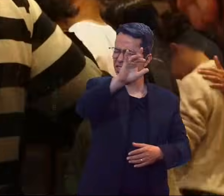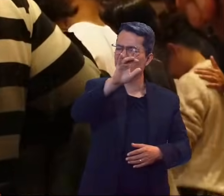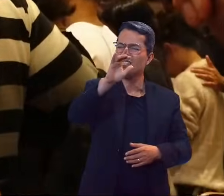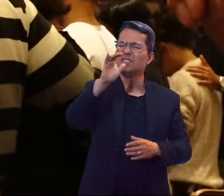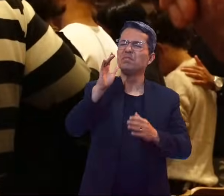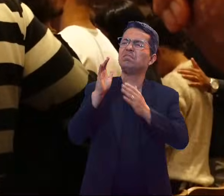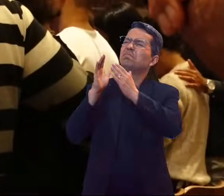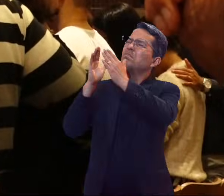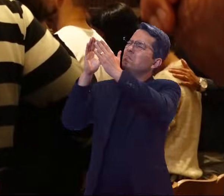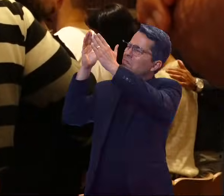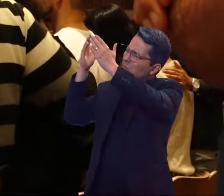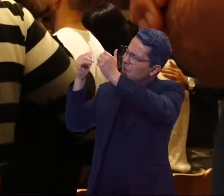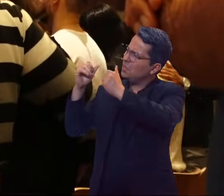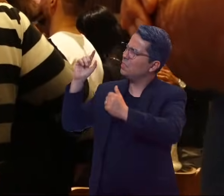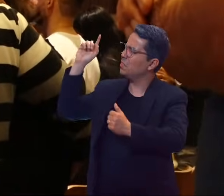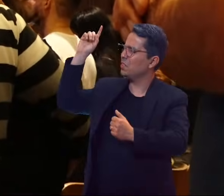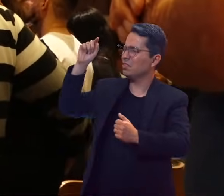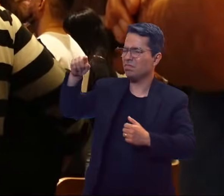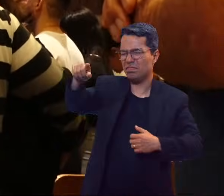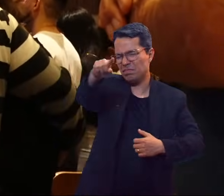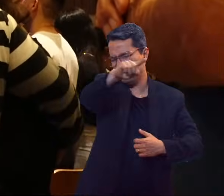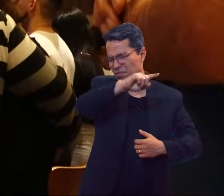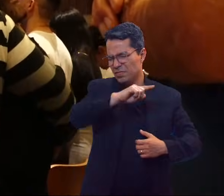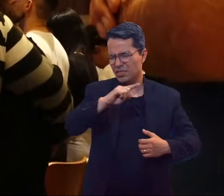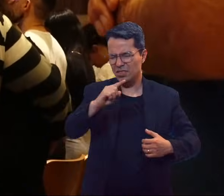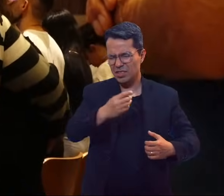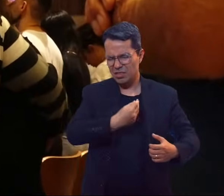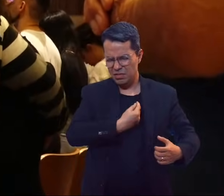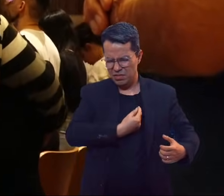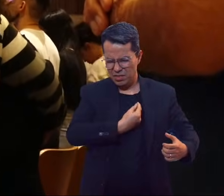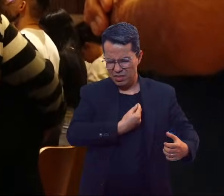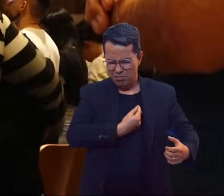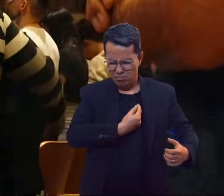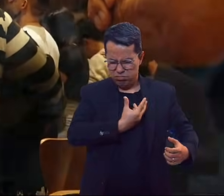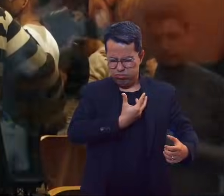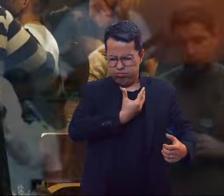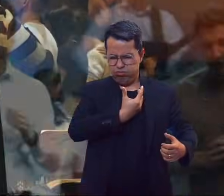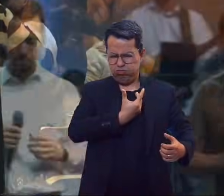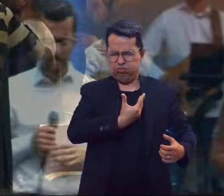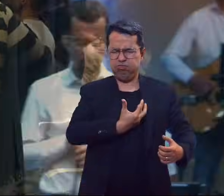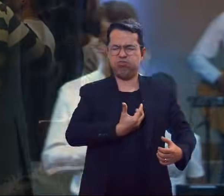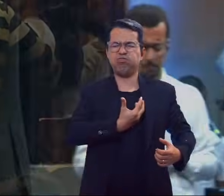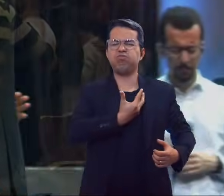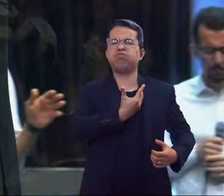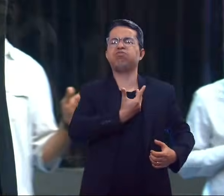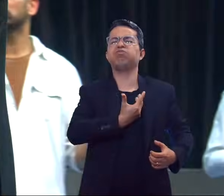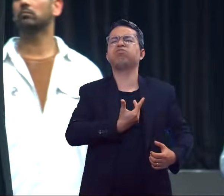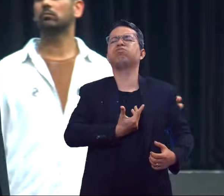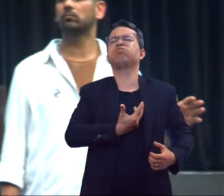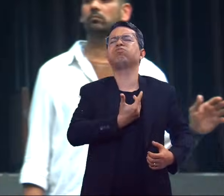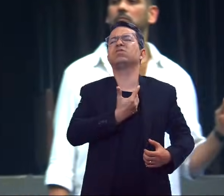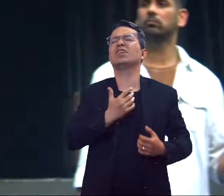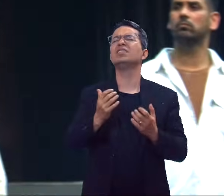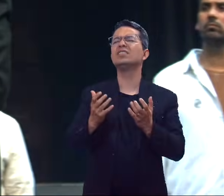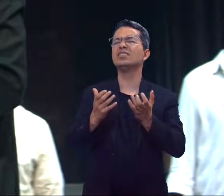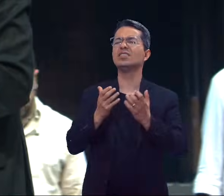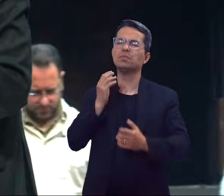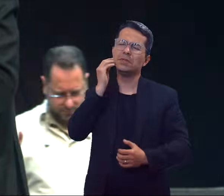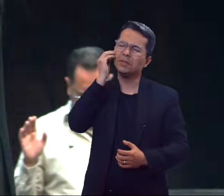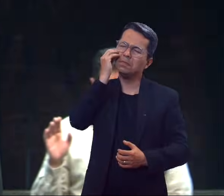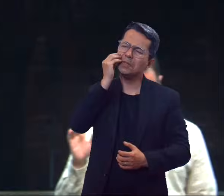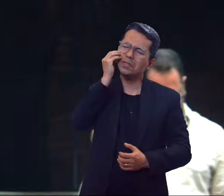aviva os nossos corações. Queremos, Pai, as coisas novas de